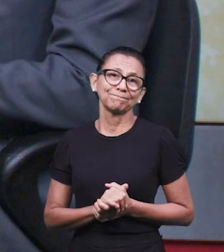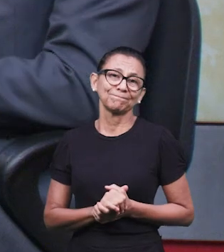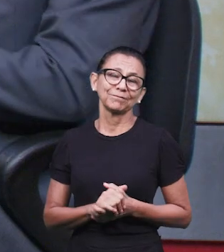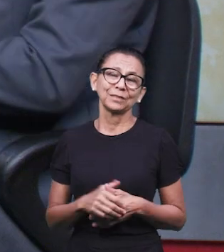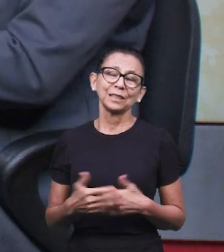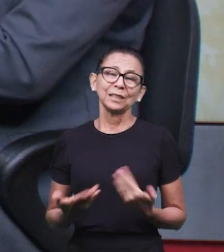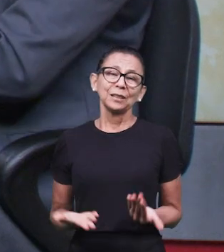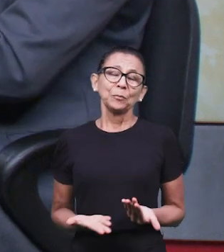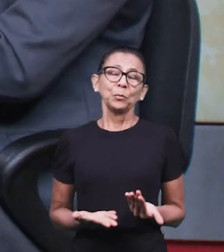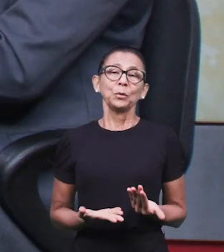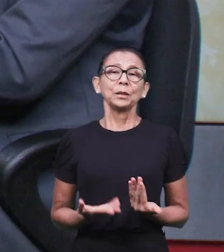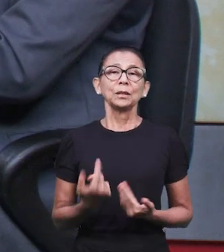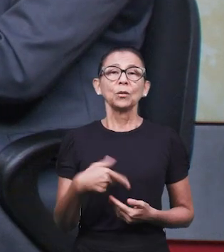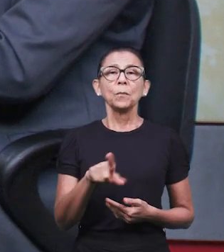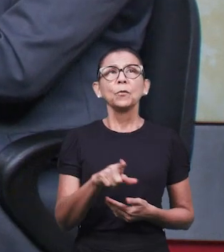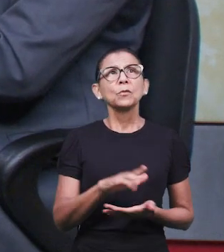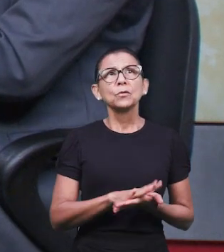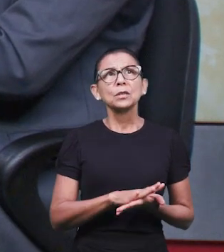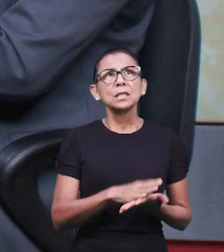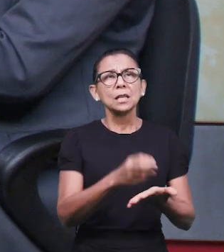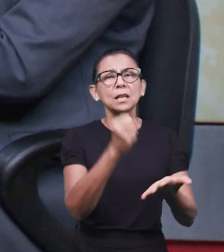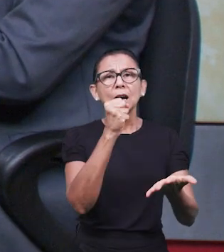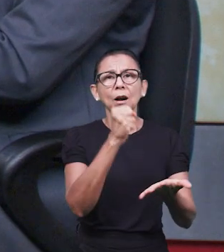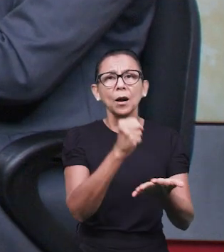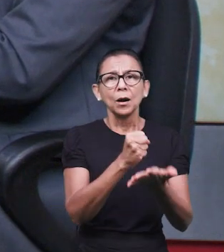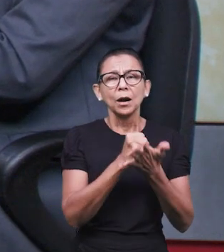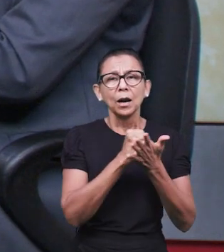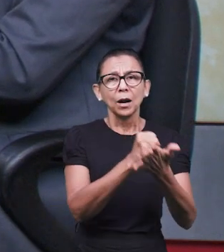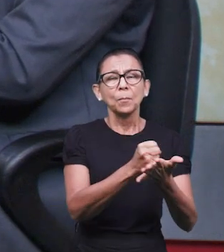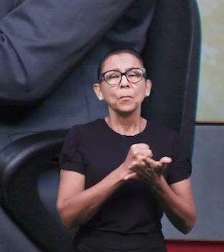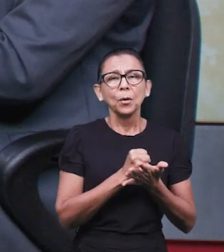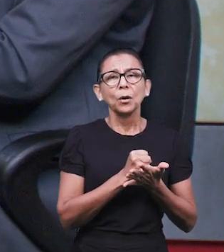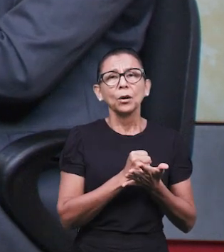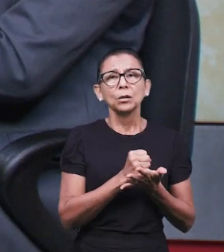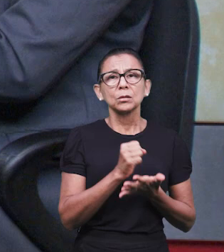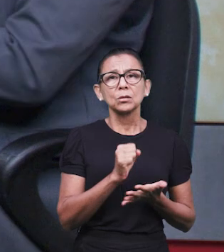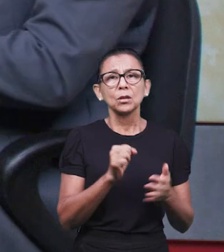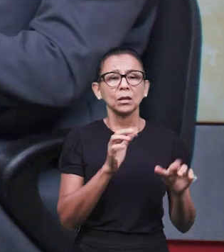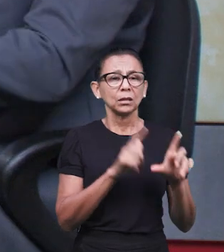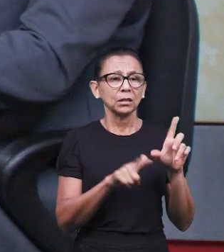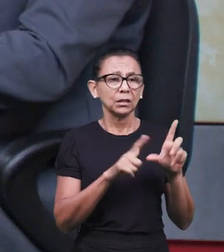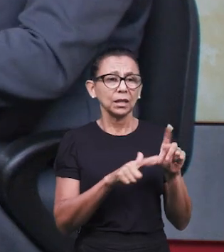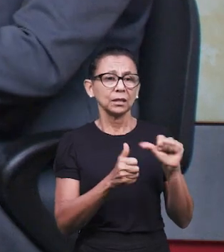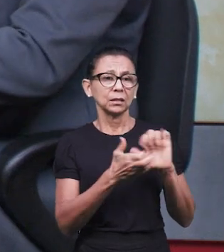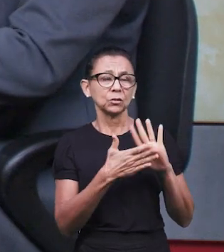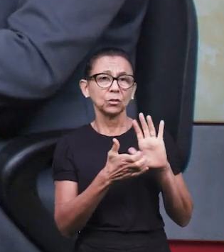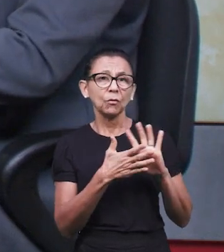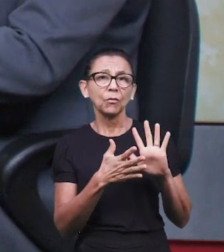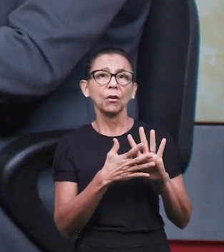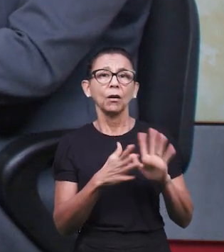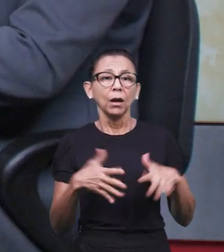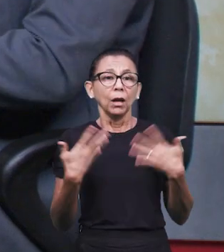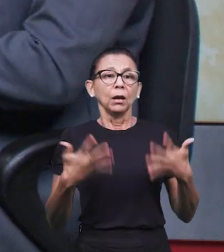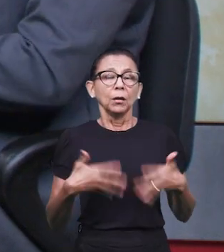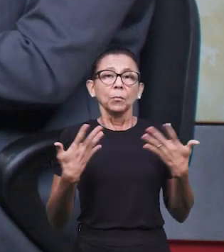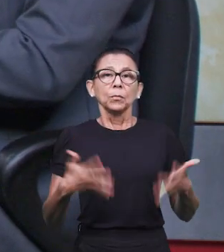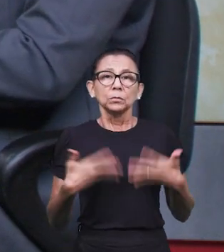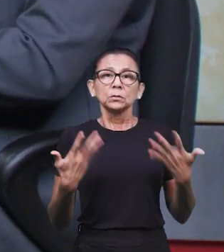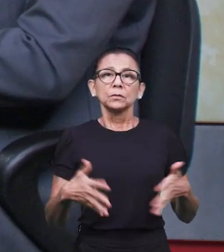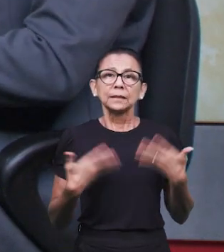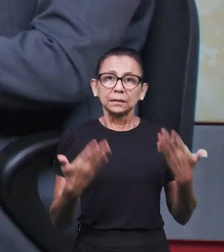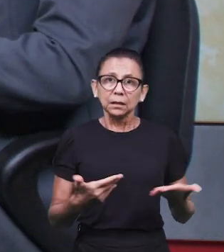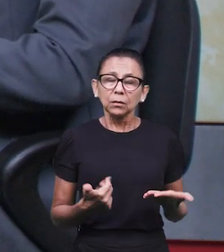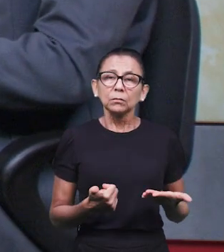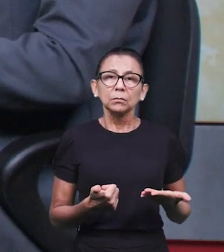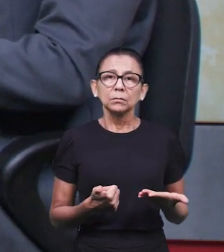a ser, porque fica quase que o Senhor como servo. Exatamente, à nossa disposição. E nós, o homem, vai vencer tudo. Quer dizer, tem louvor que parece que nem